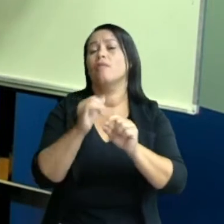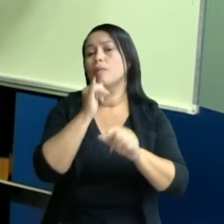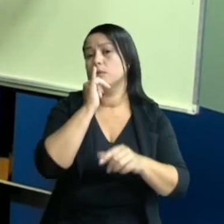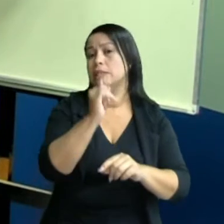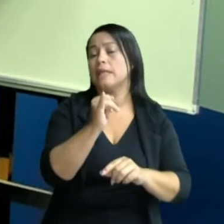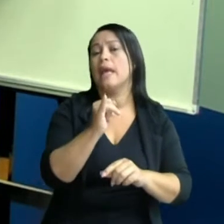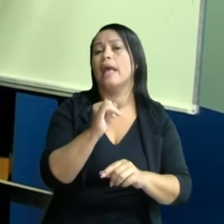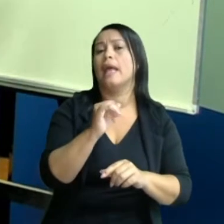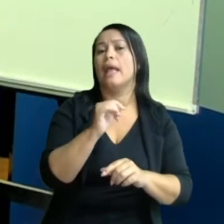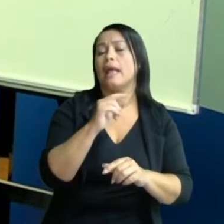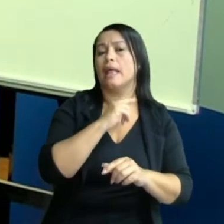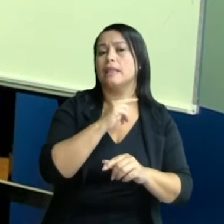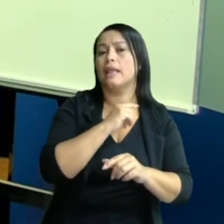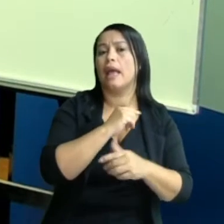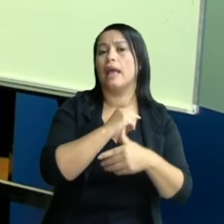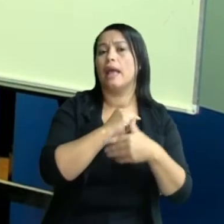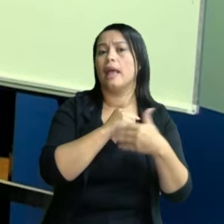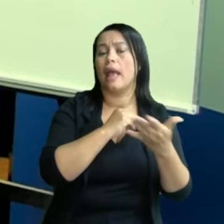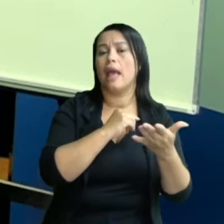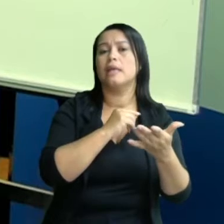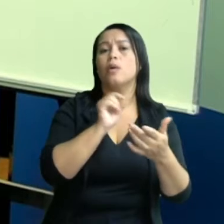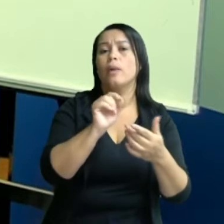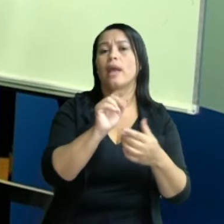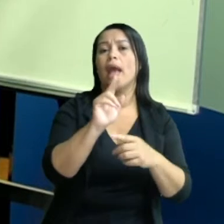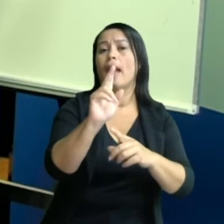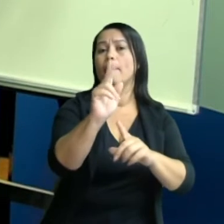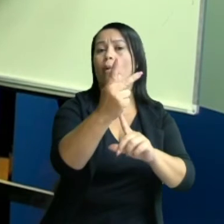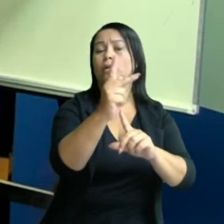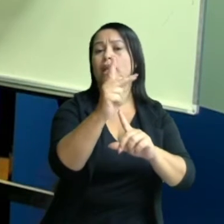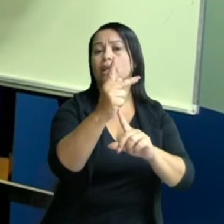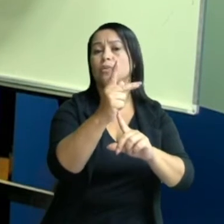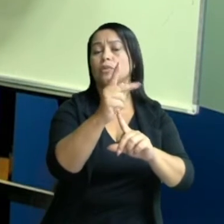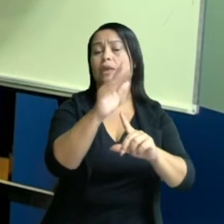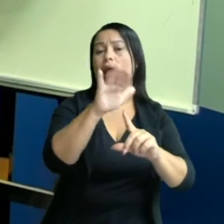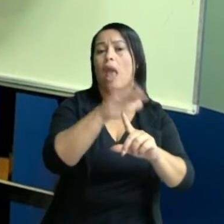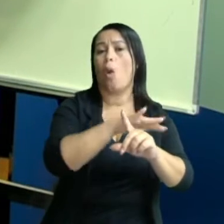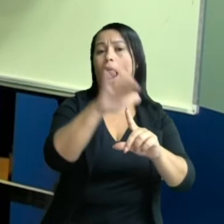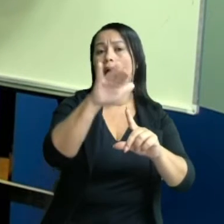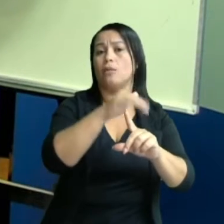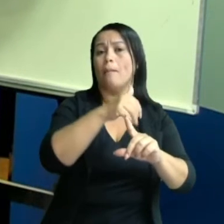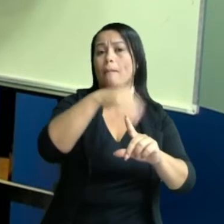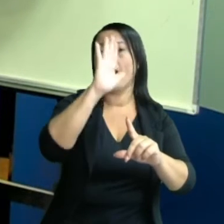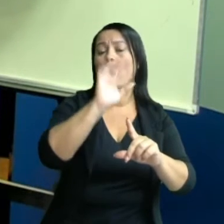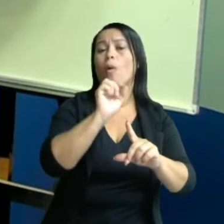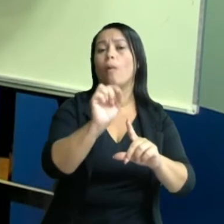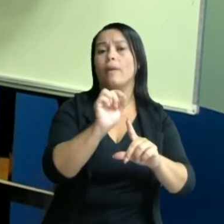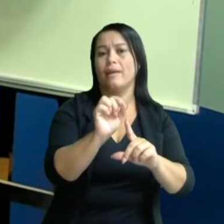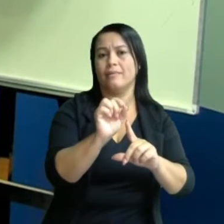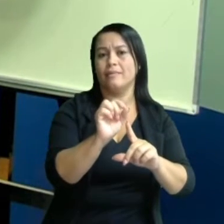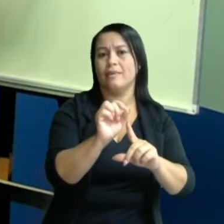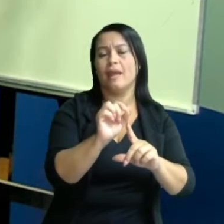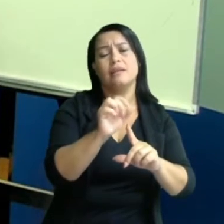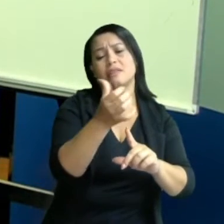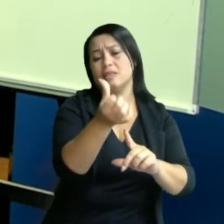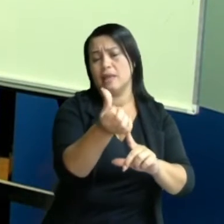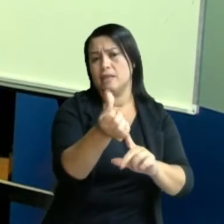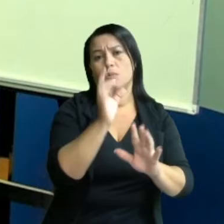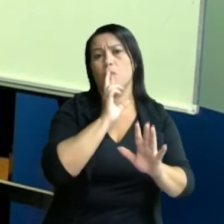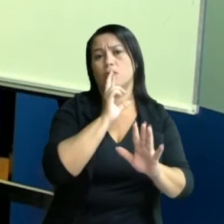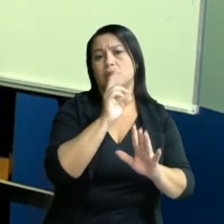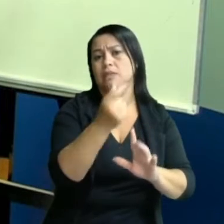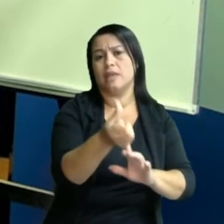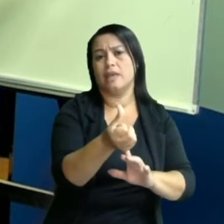que essa hipotenusa aqui, ou esse lado aqui maior, seja